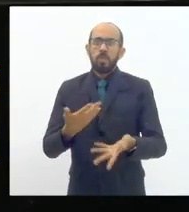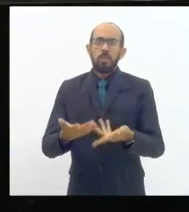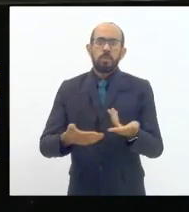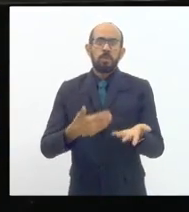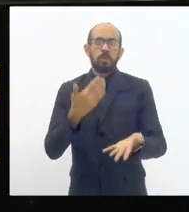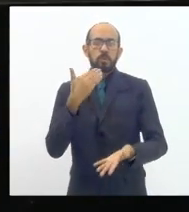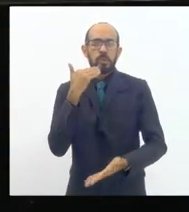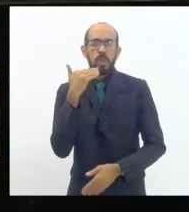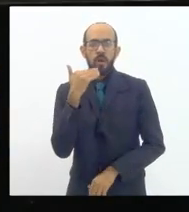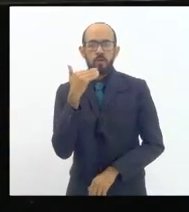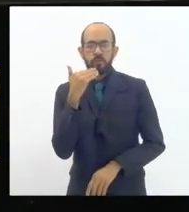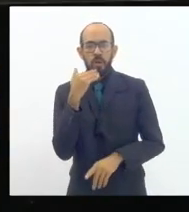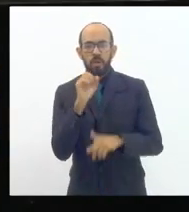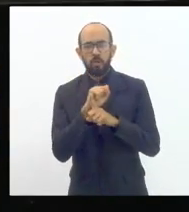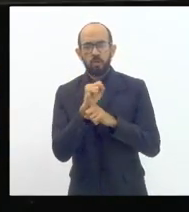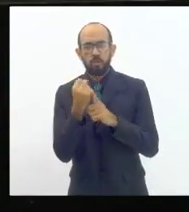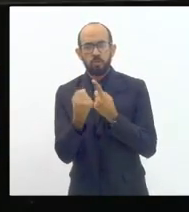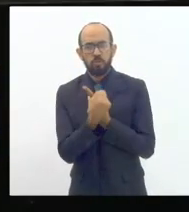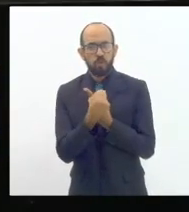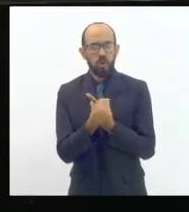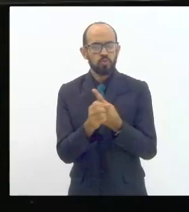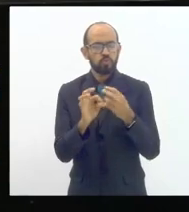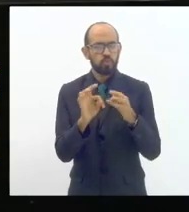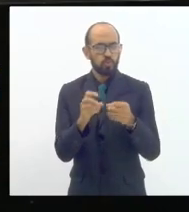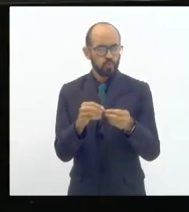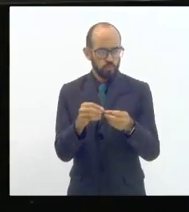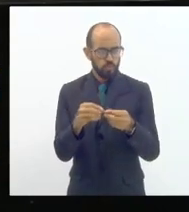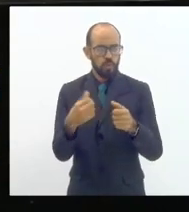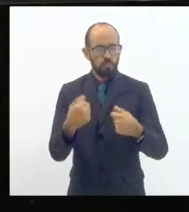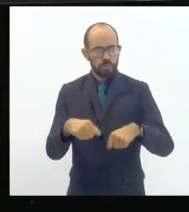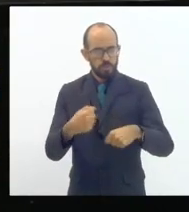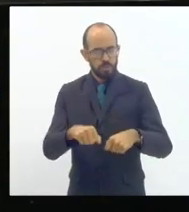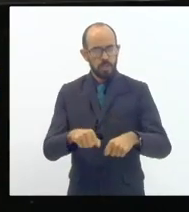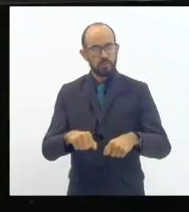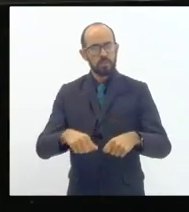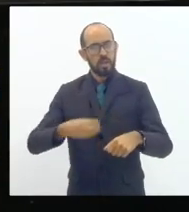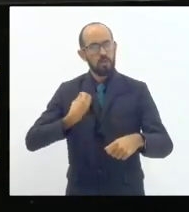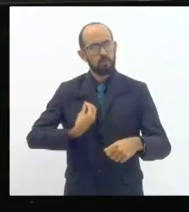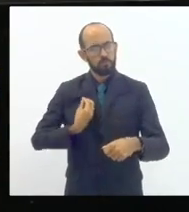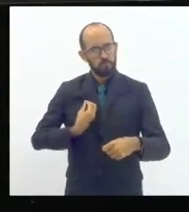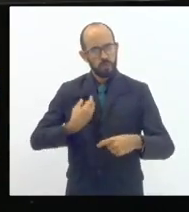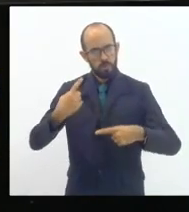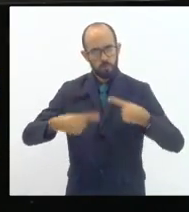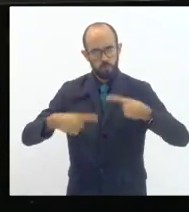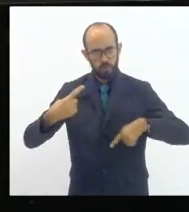distorção daquilo que realmente deva ser a vida política.